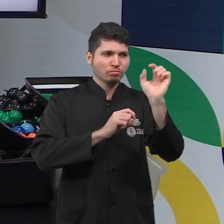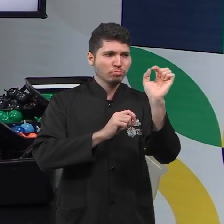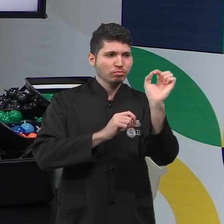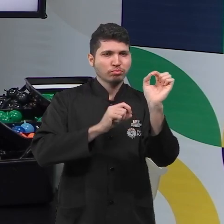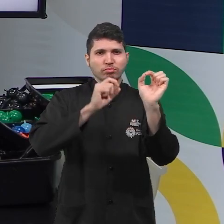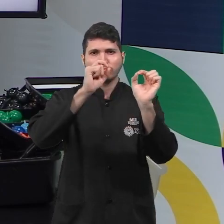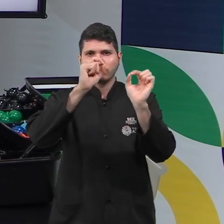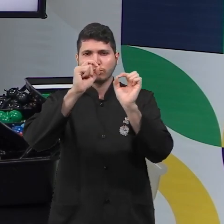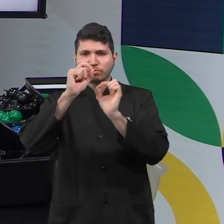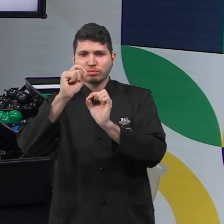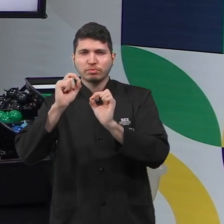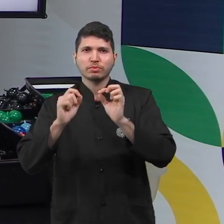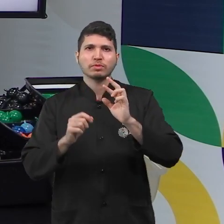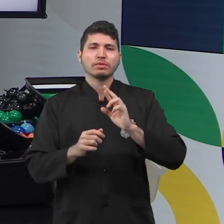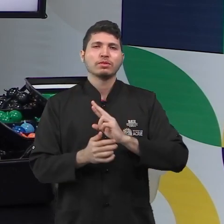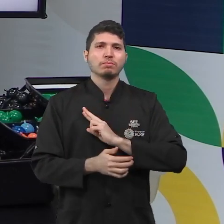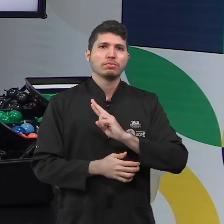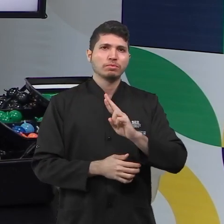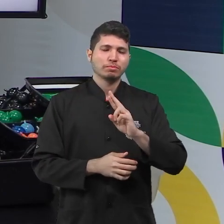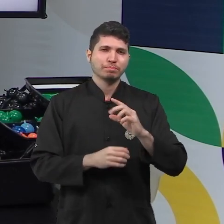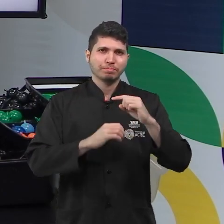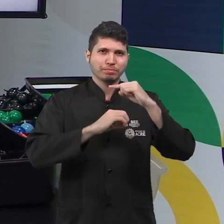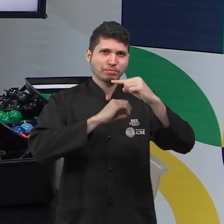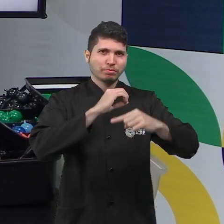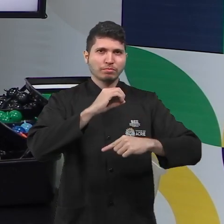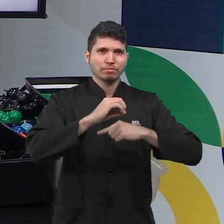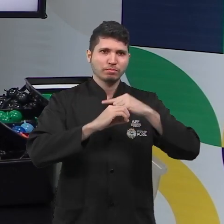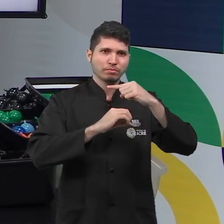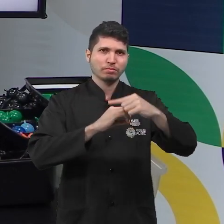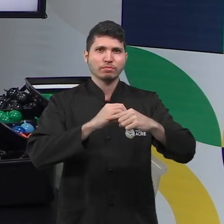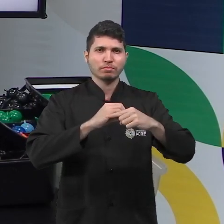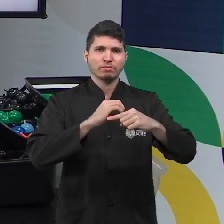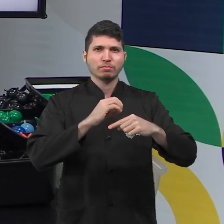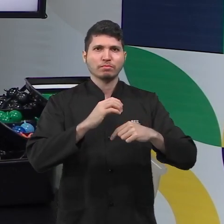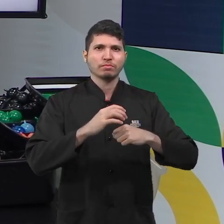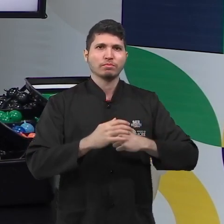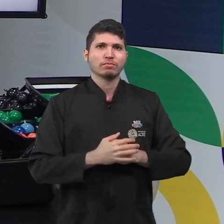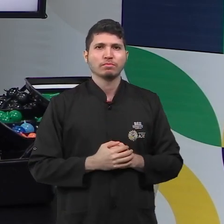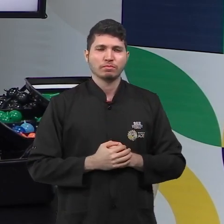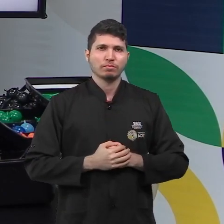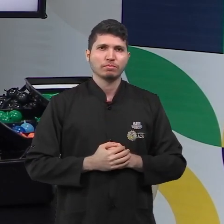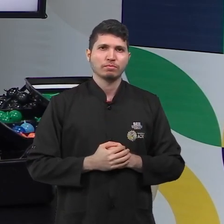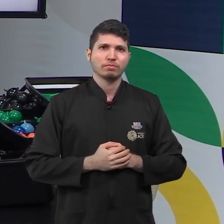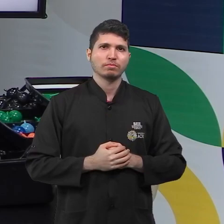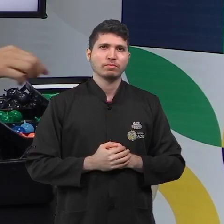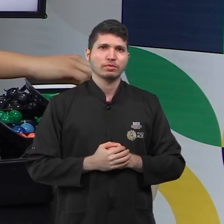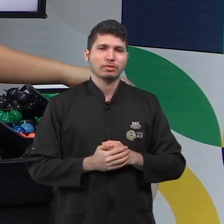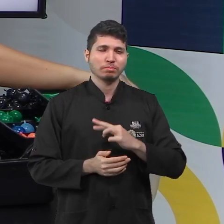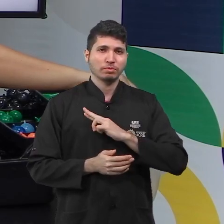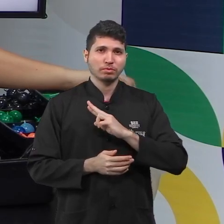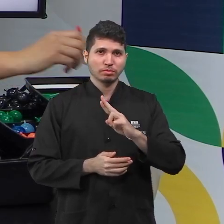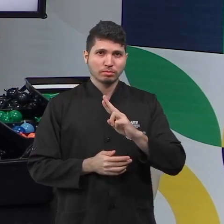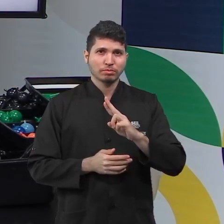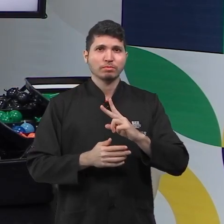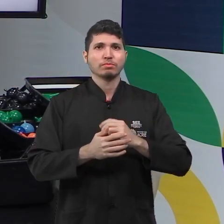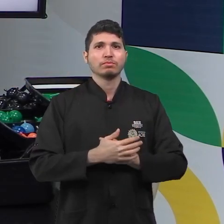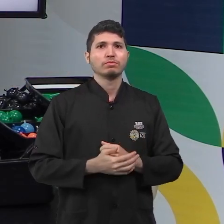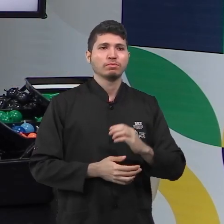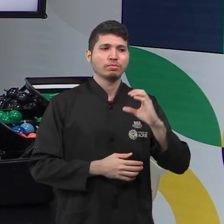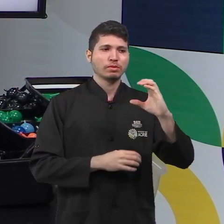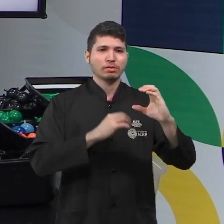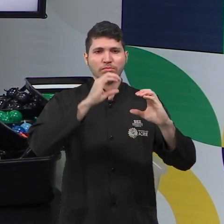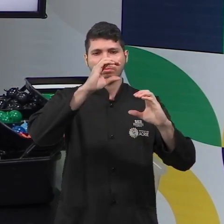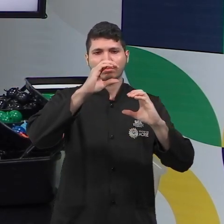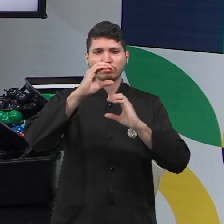átomo. Então, esse átomo aqui, a gente vai representar ele como se ele fosse o carbono. Esse carbono, ele vai fazer aqui, ó,